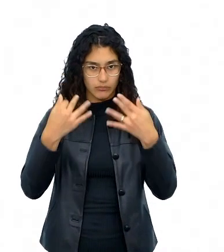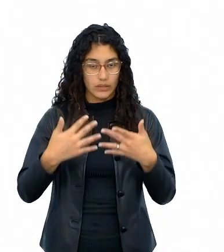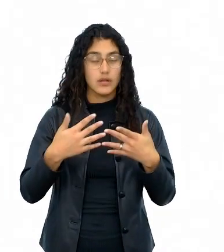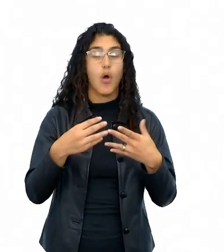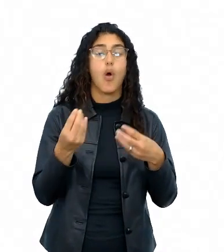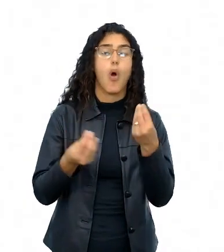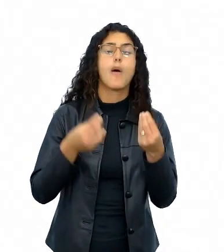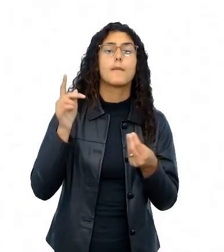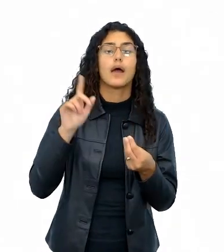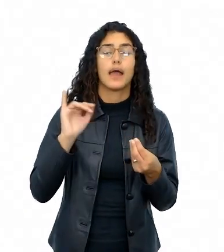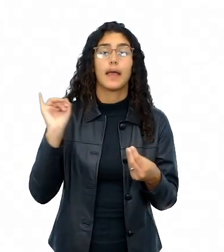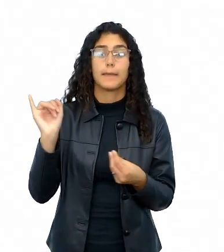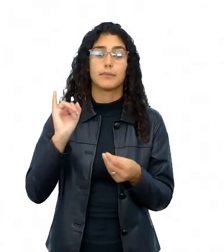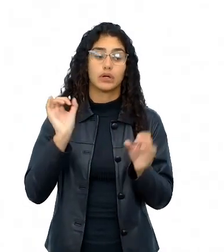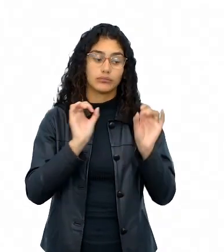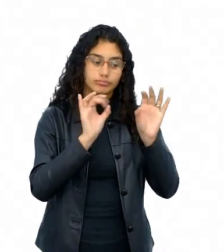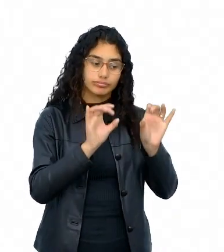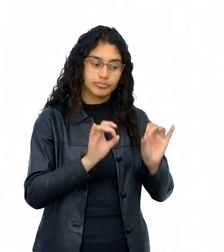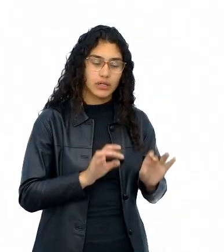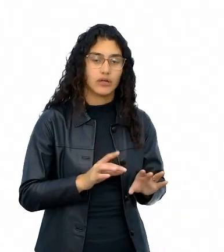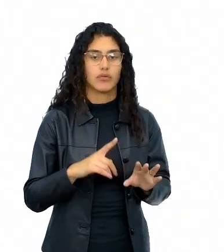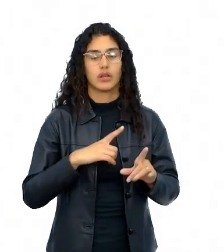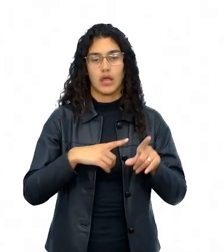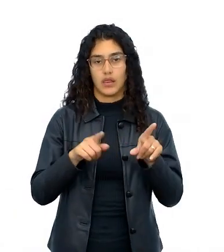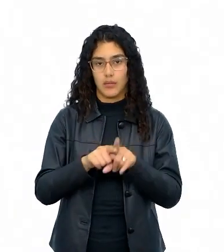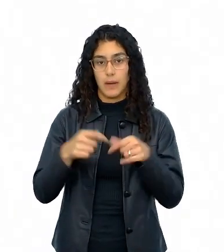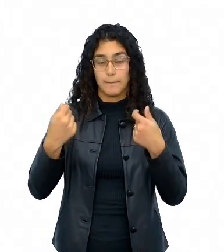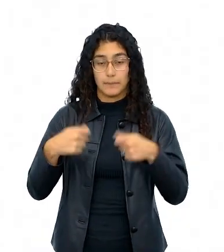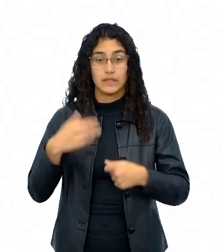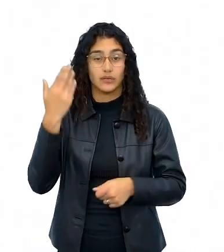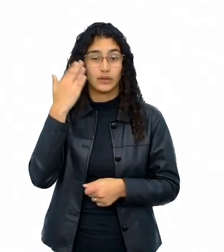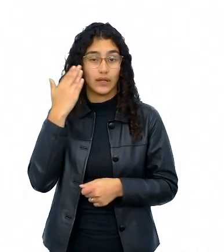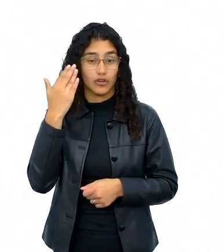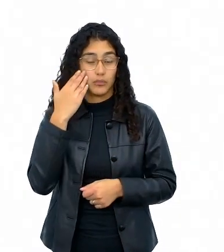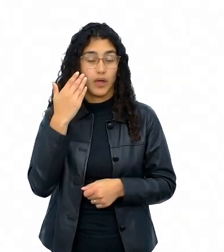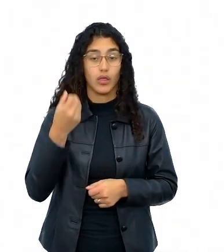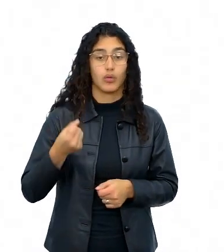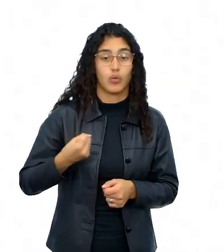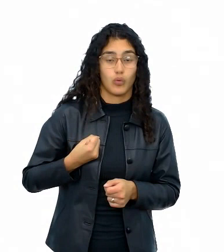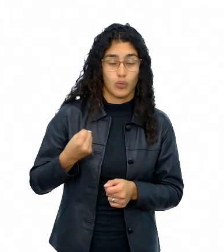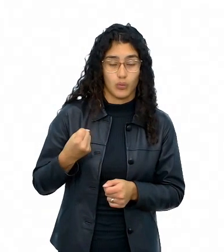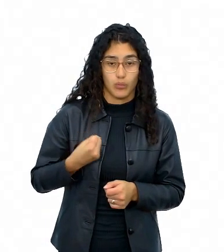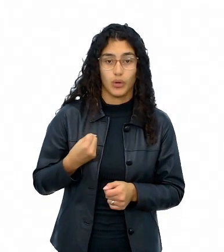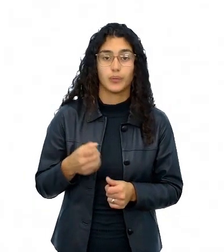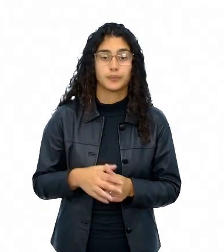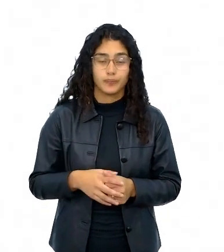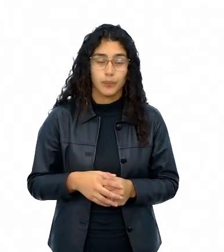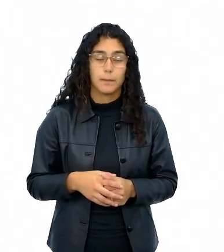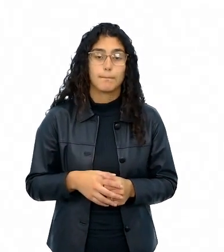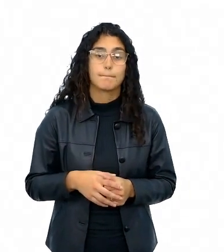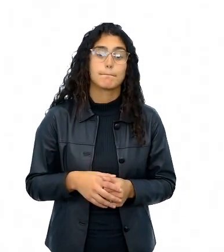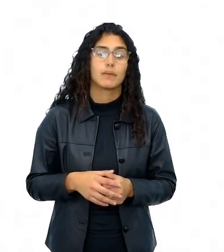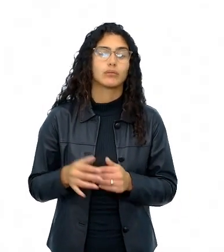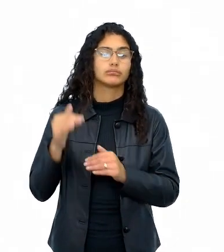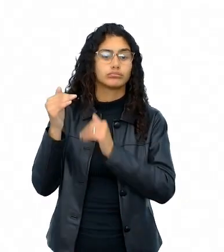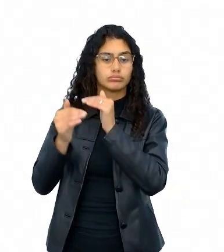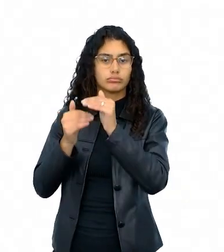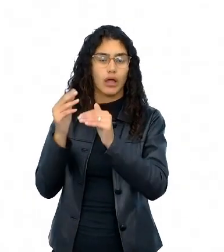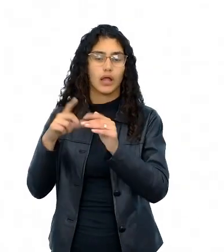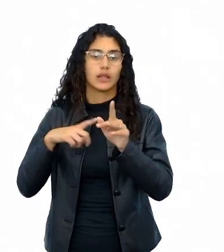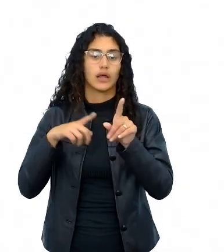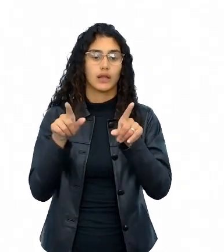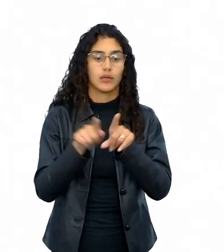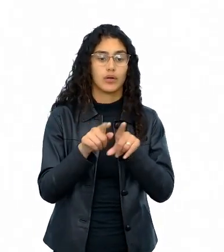do quanto que é específico e do quanto que exige a compreensão dos números inteiros. E aí, para avante disso, são